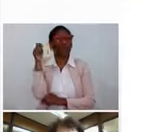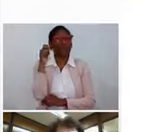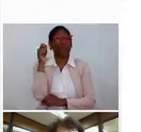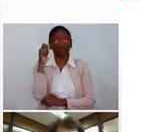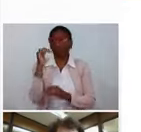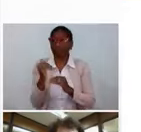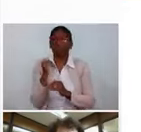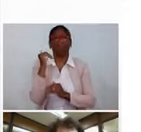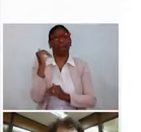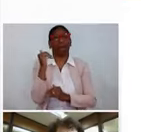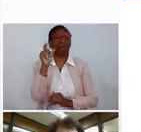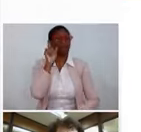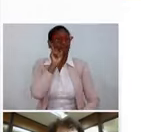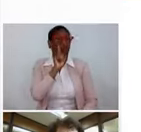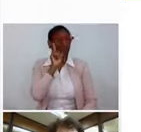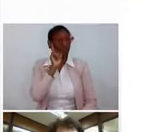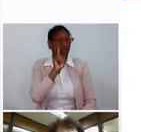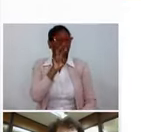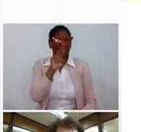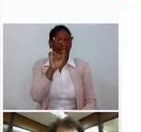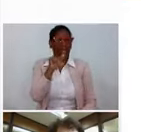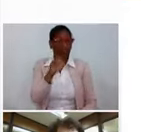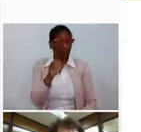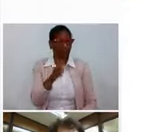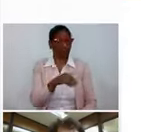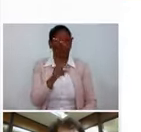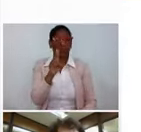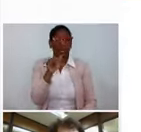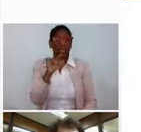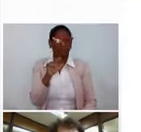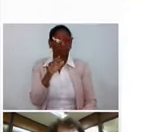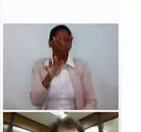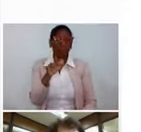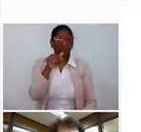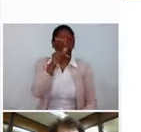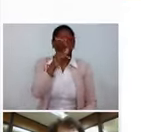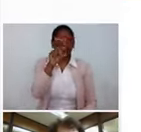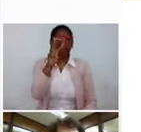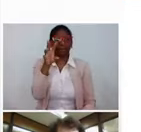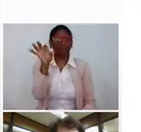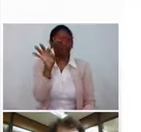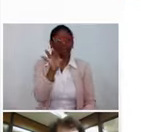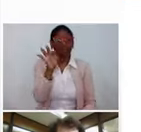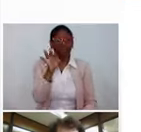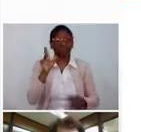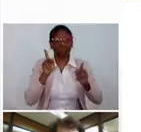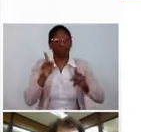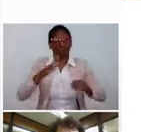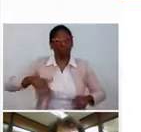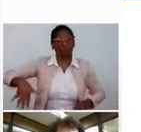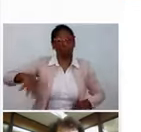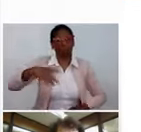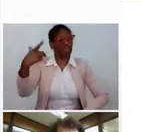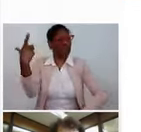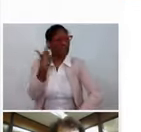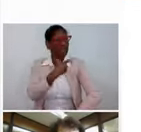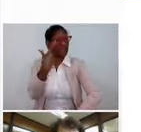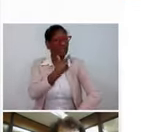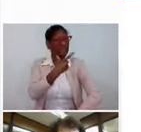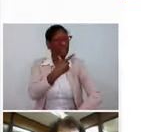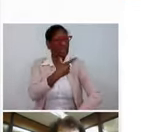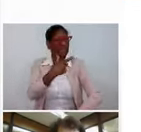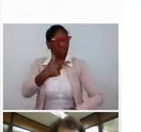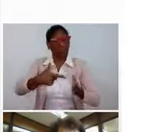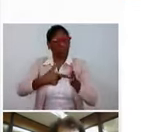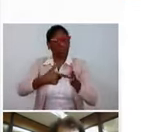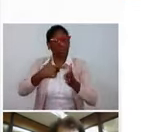superiores aos Estados Unidos, ao Reino Unido e próximo da Alemanha, com cerca de 73% da população residente vacinada com segunda dose,